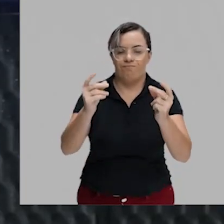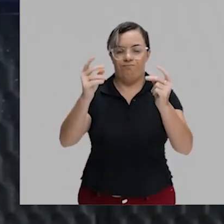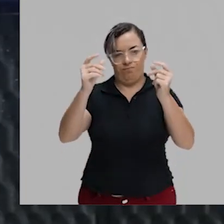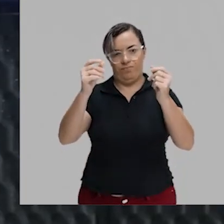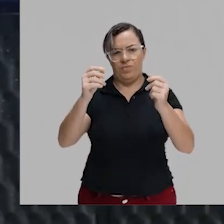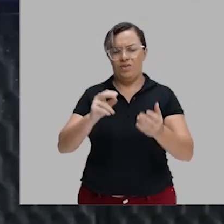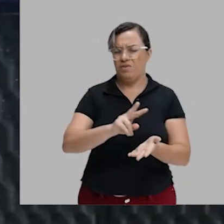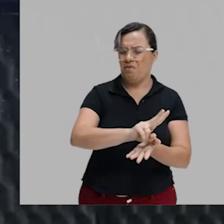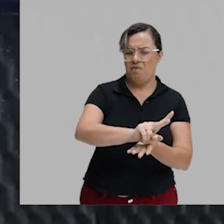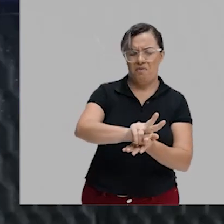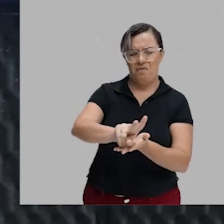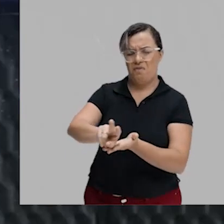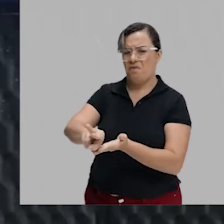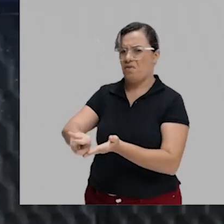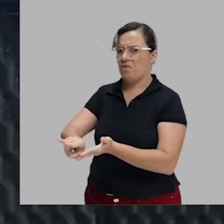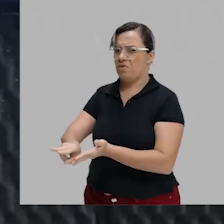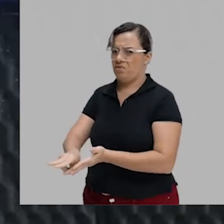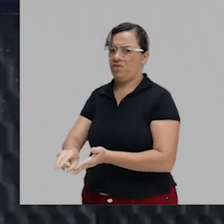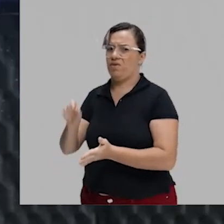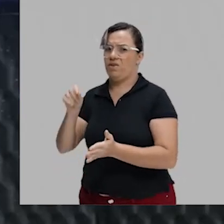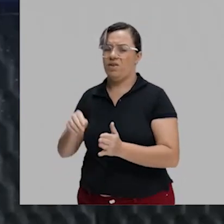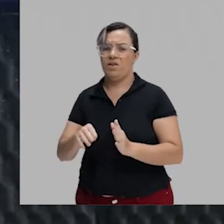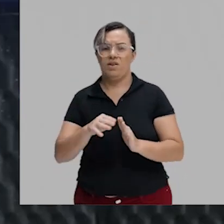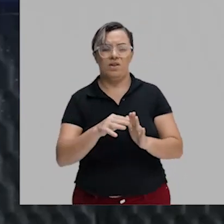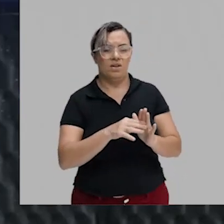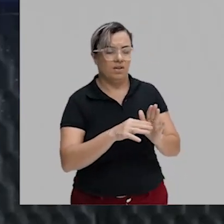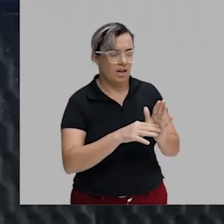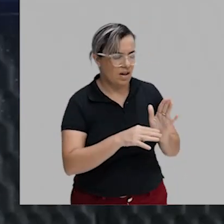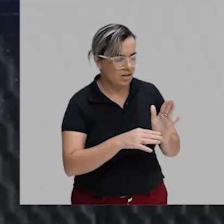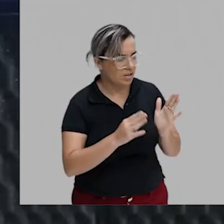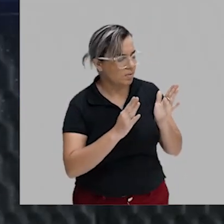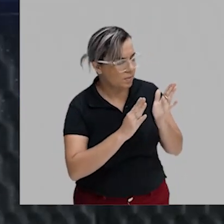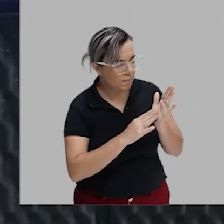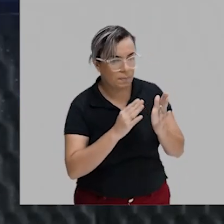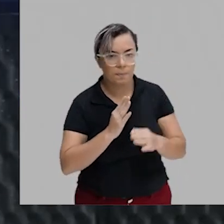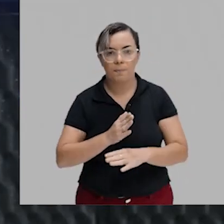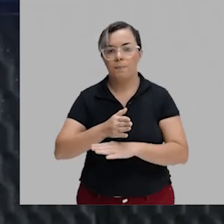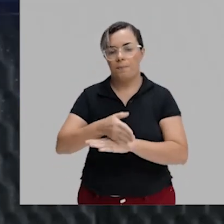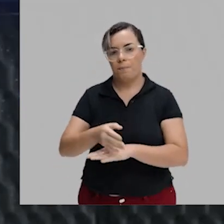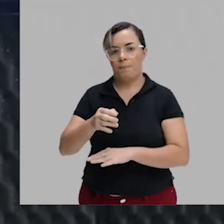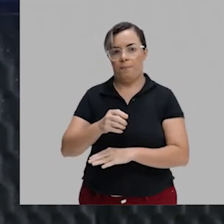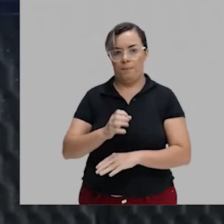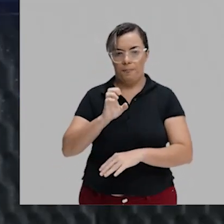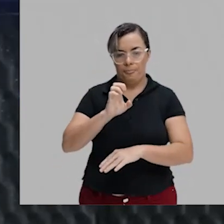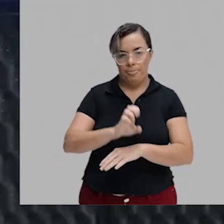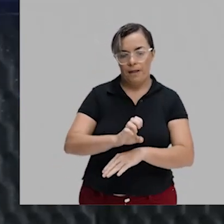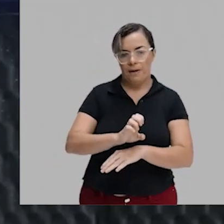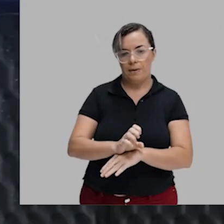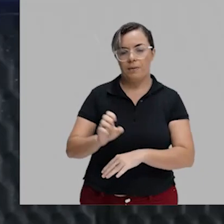medidas econômicas. Várias medidas vão ser aplicadas por esses estados. Entre elas,